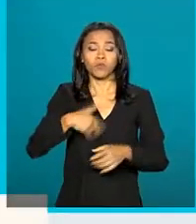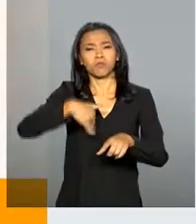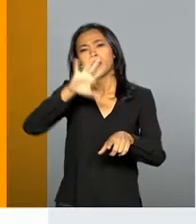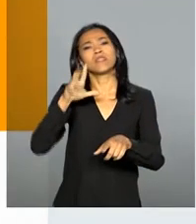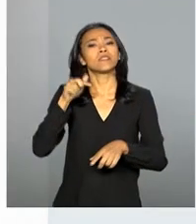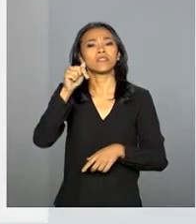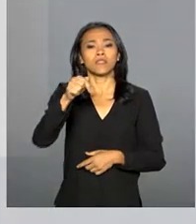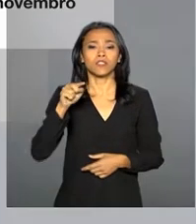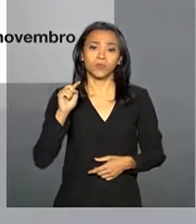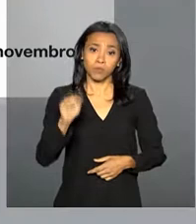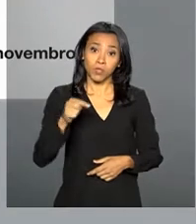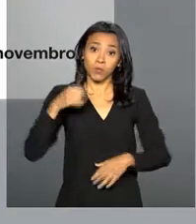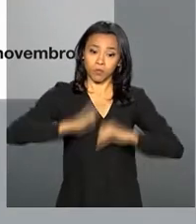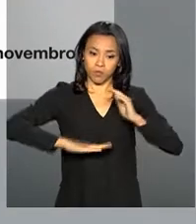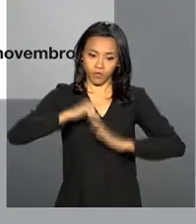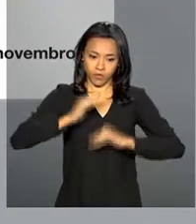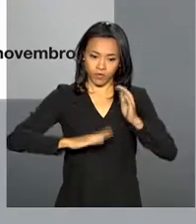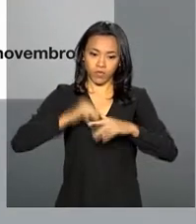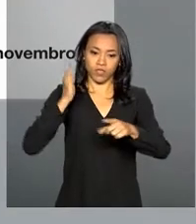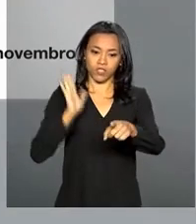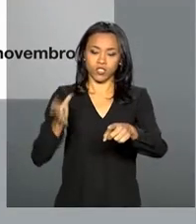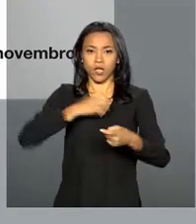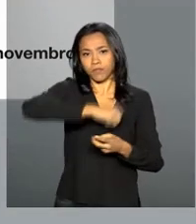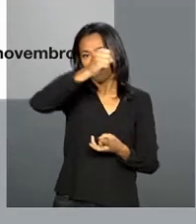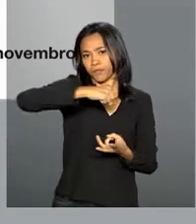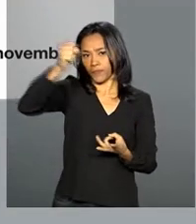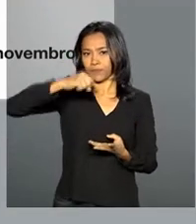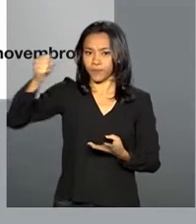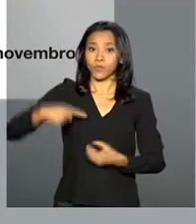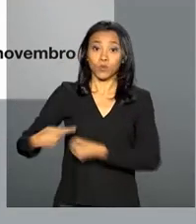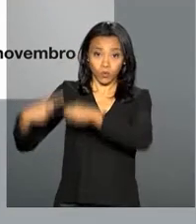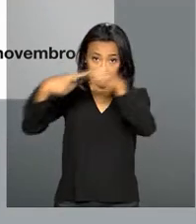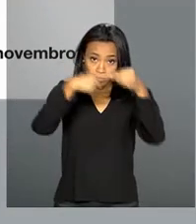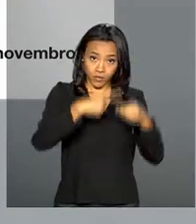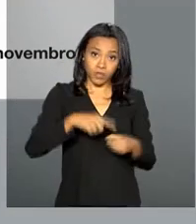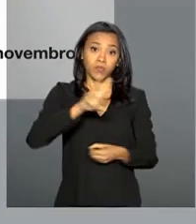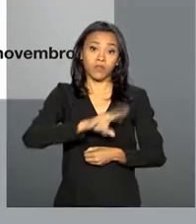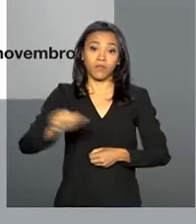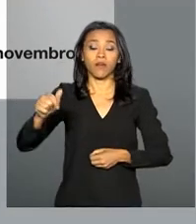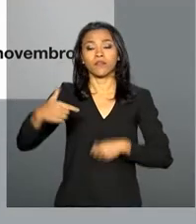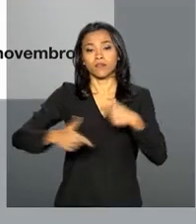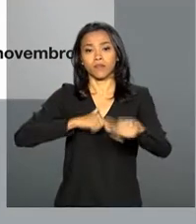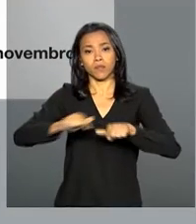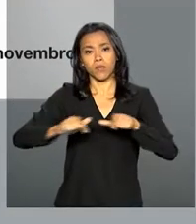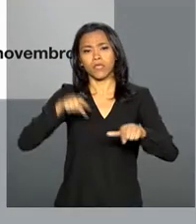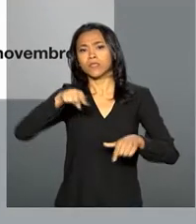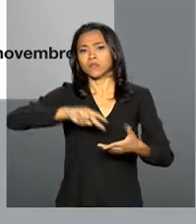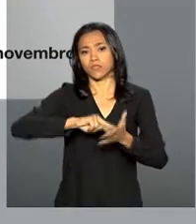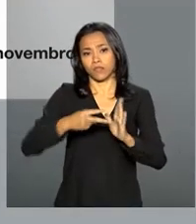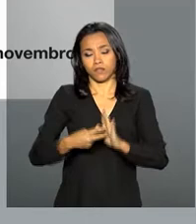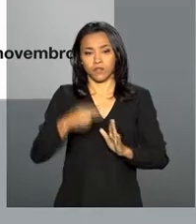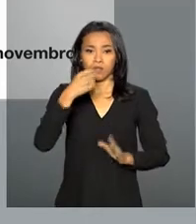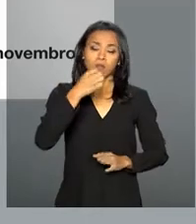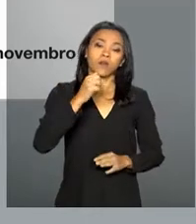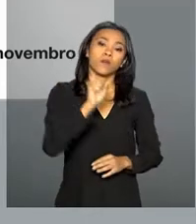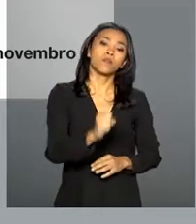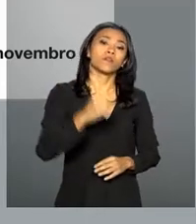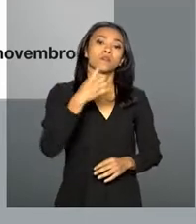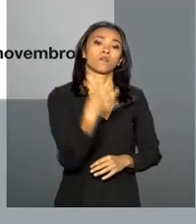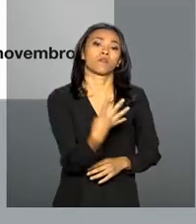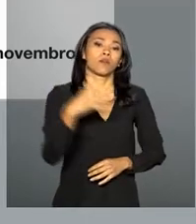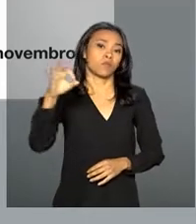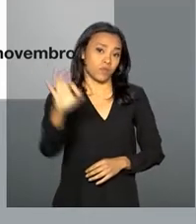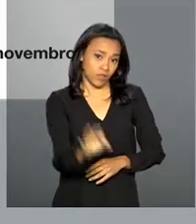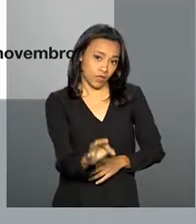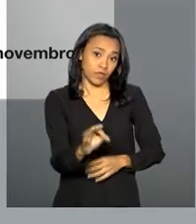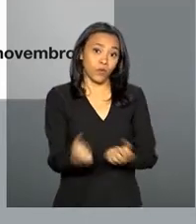que já foram alocados no município onde vão trabalhar isso representa 84% das vagas ofertadas no edital